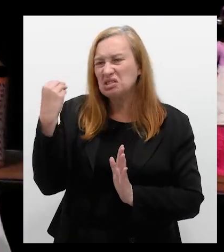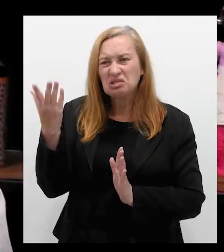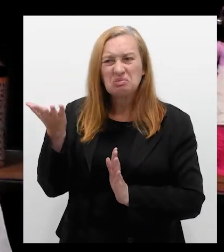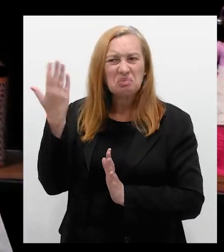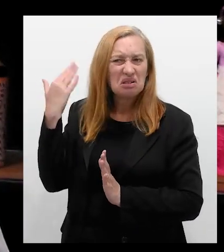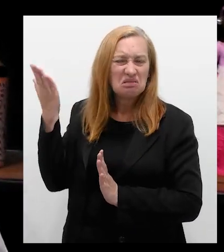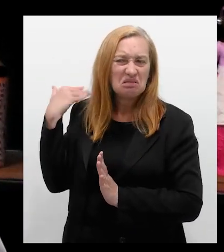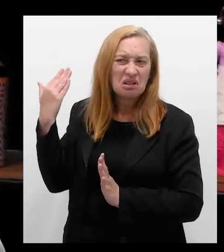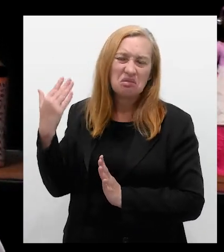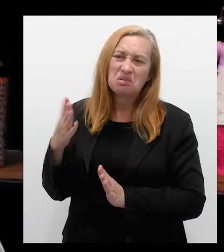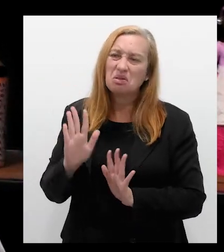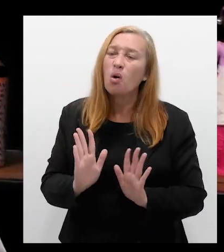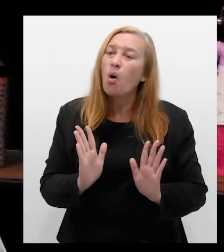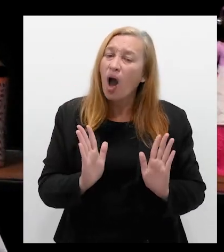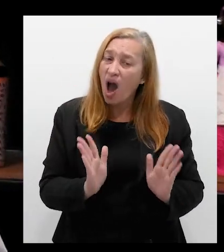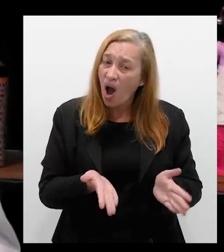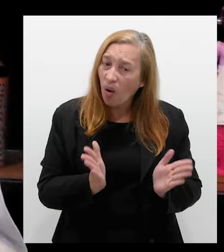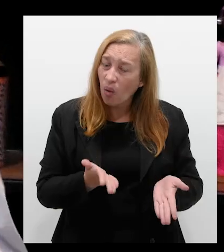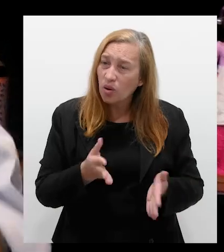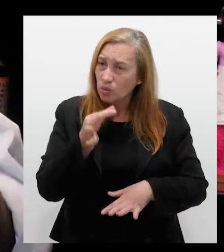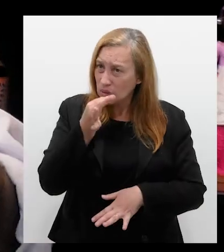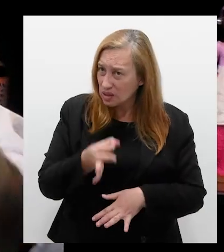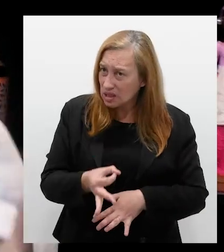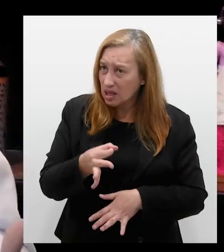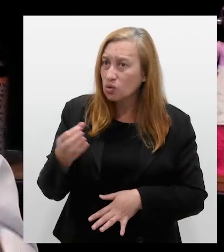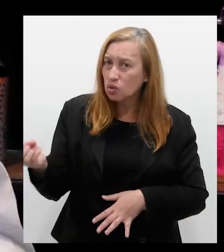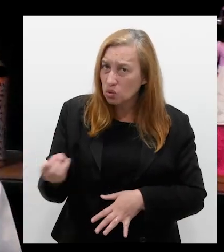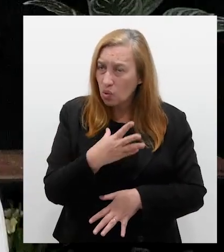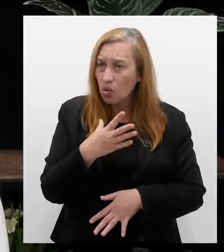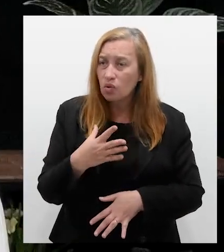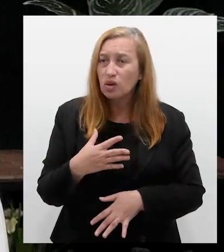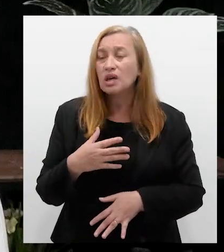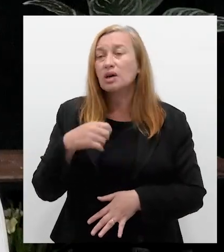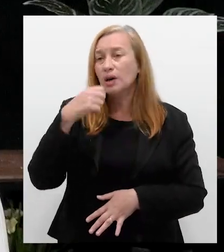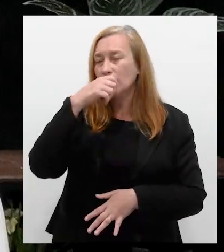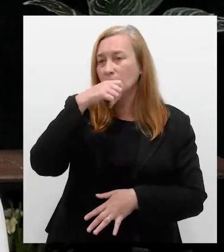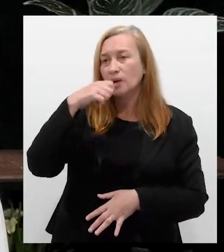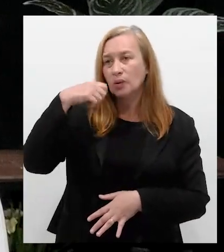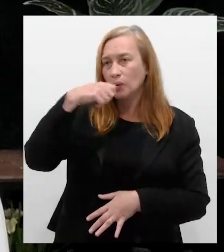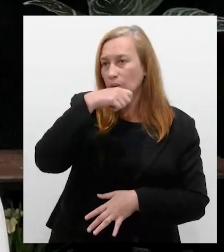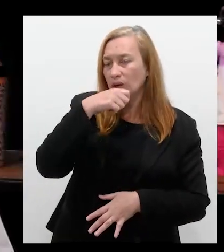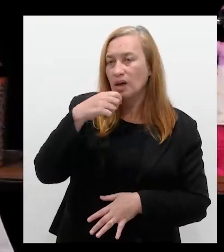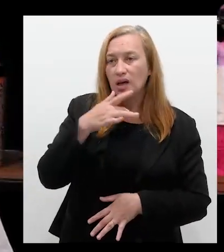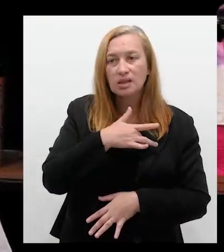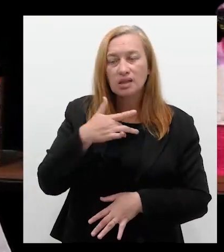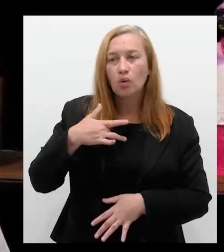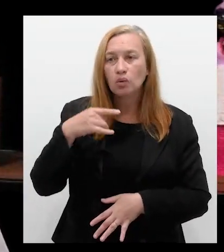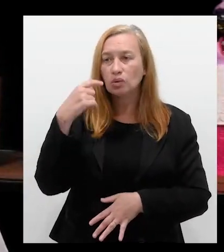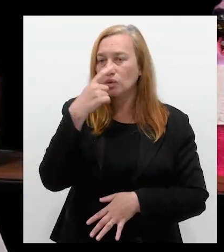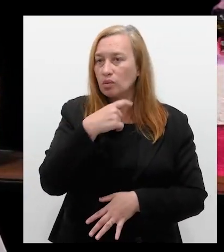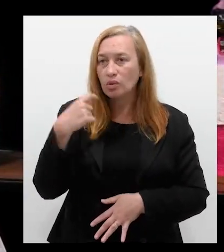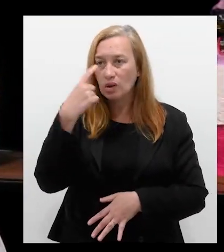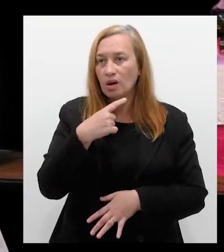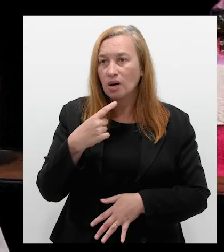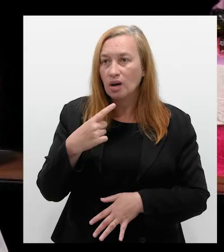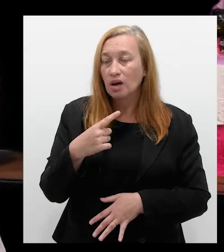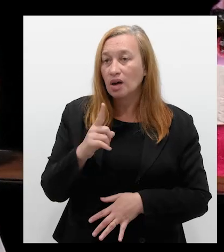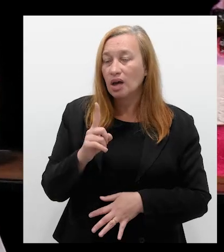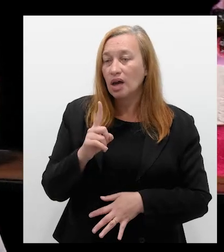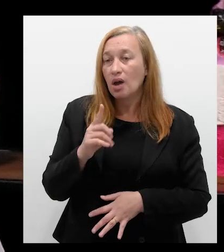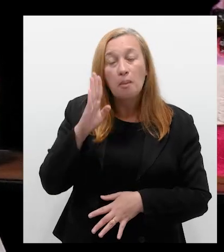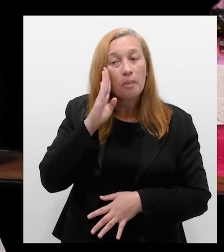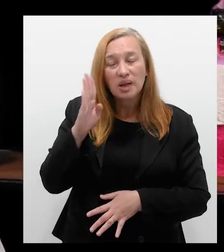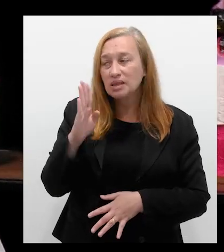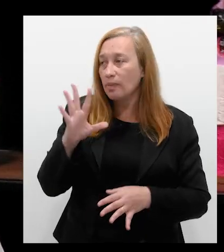esse pensamento. Eu acho que o pensamento correto e moderno é de que a odontologia, que a saúde bucal, a saúde começa pela